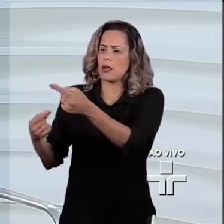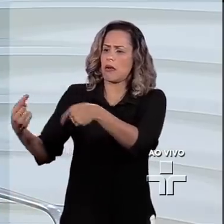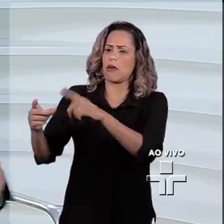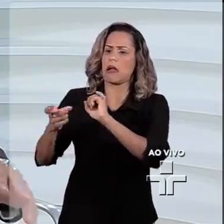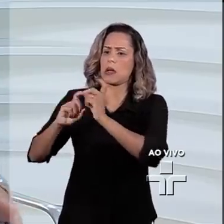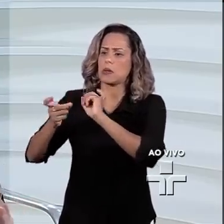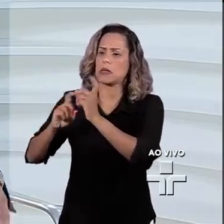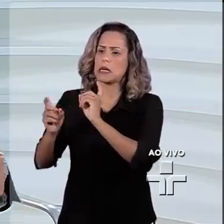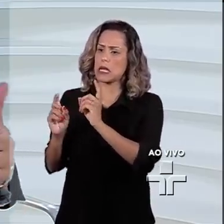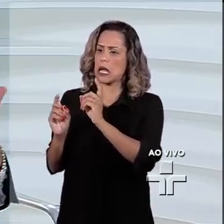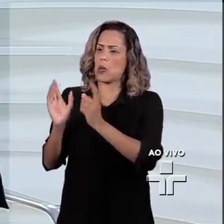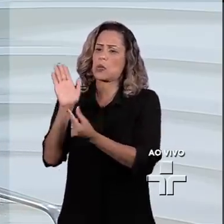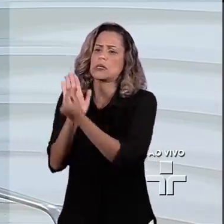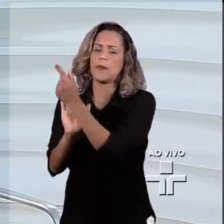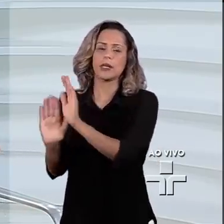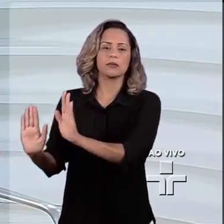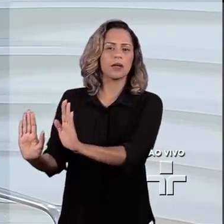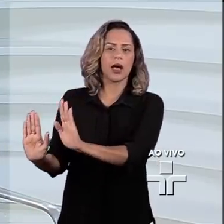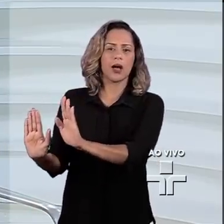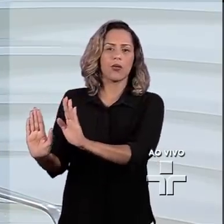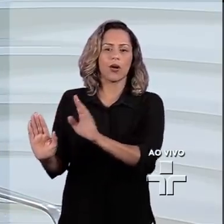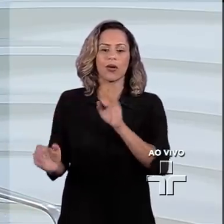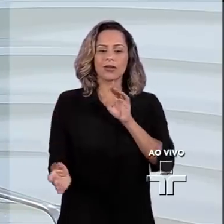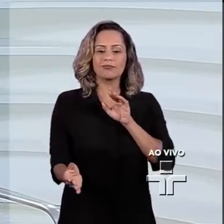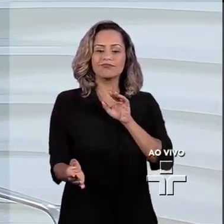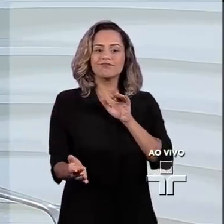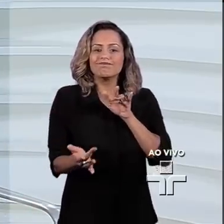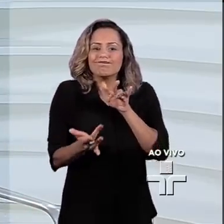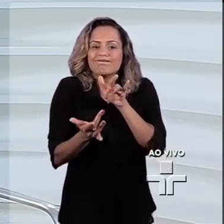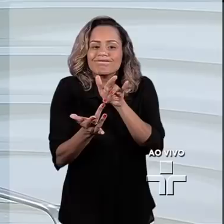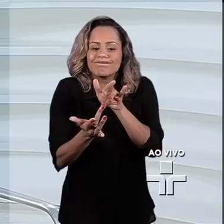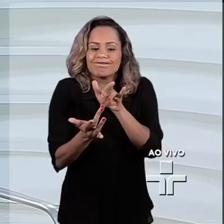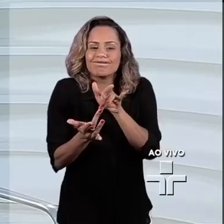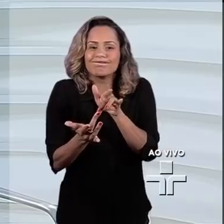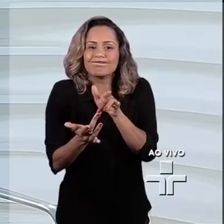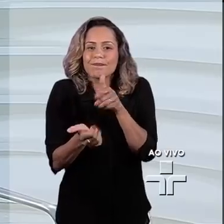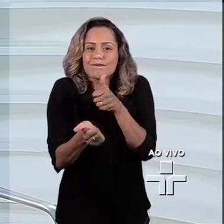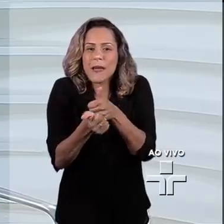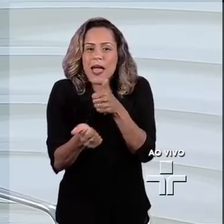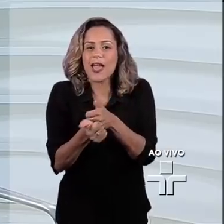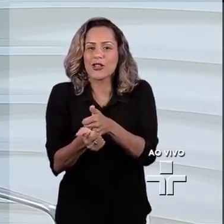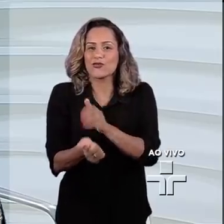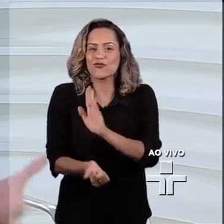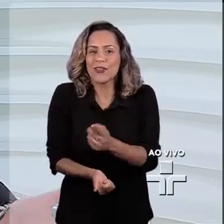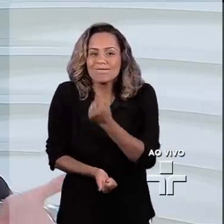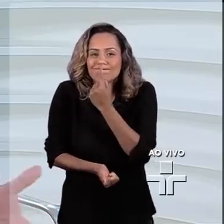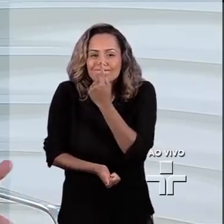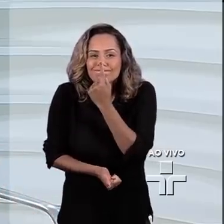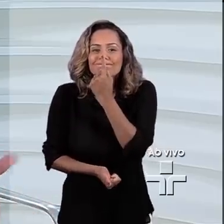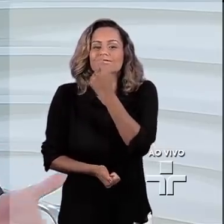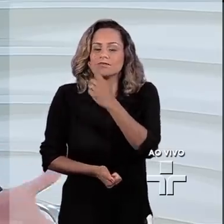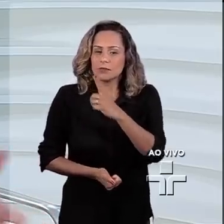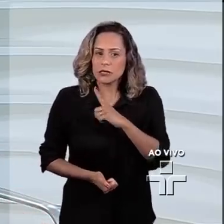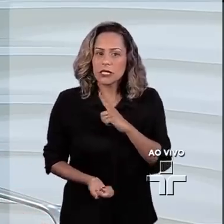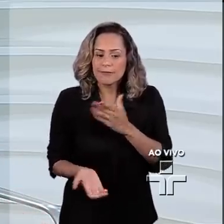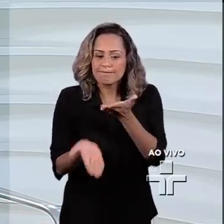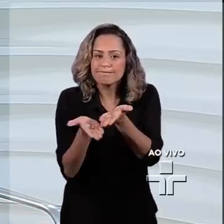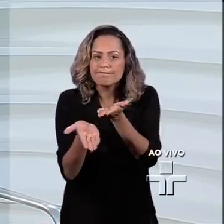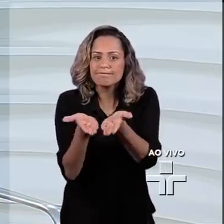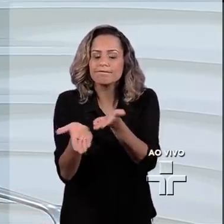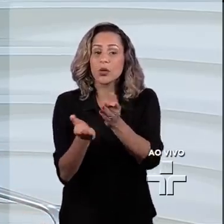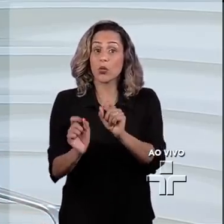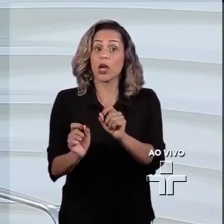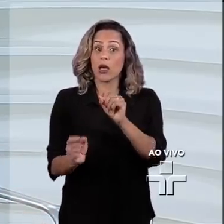o orçamento, não sei o quê. Esta aproximação tem tornado possível uma democracia real, uma